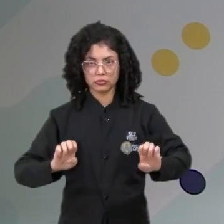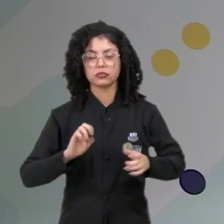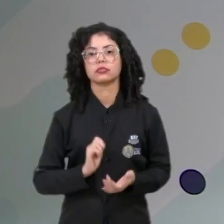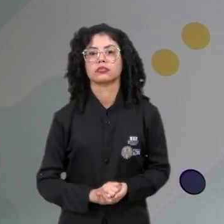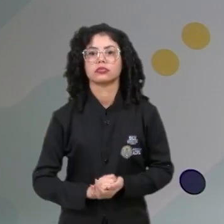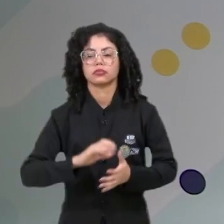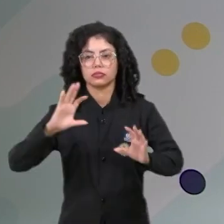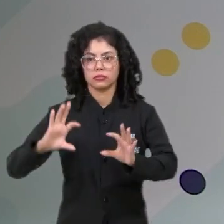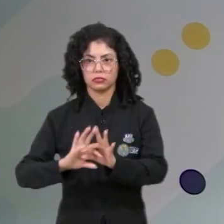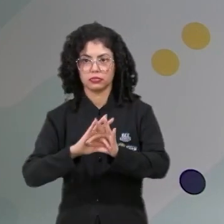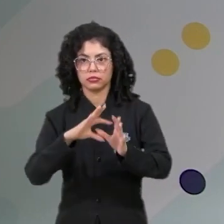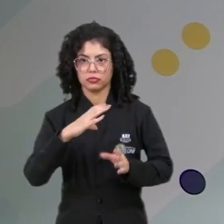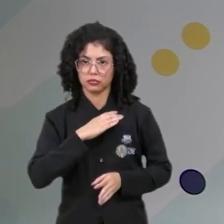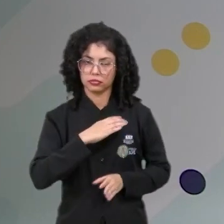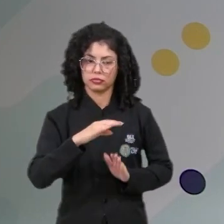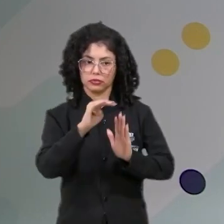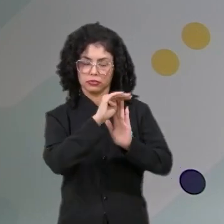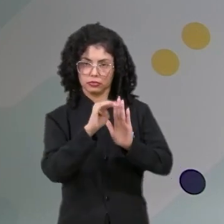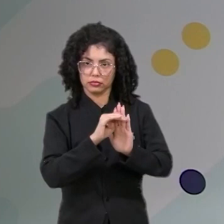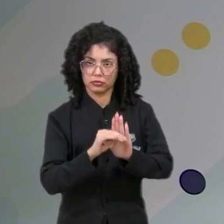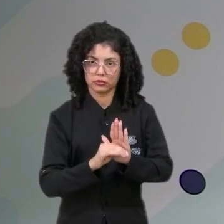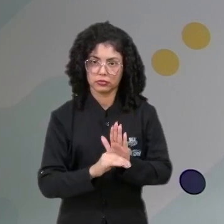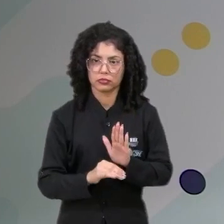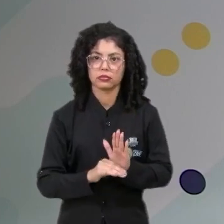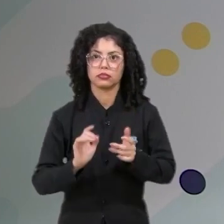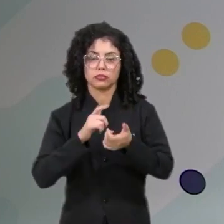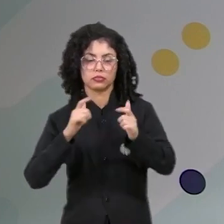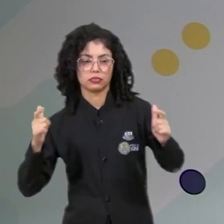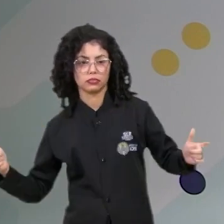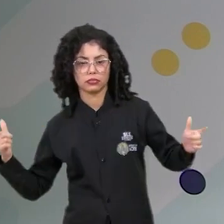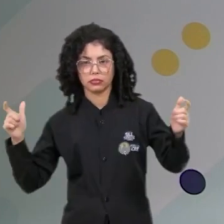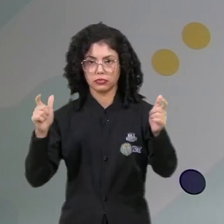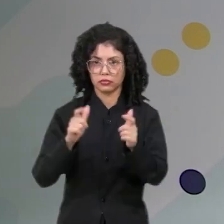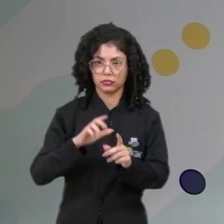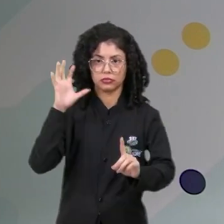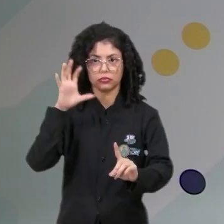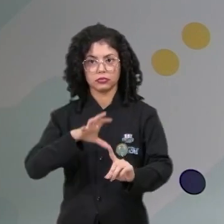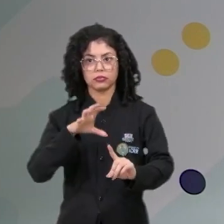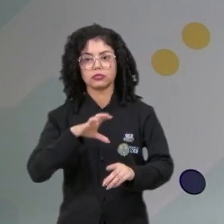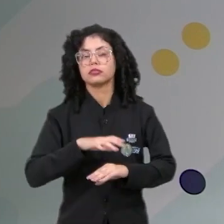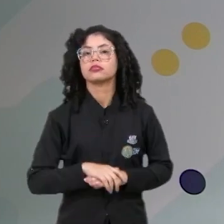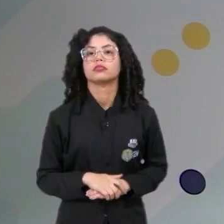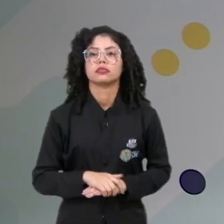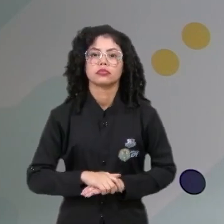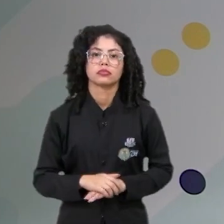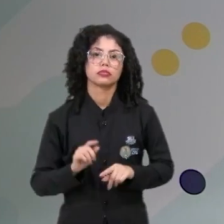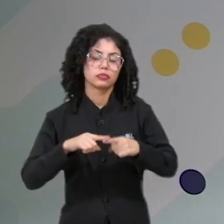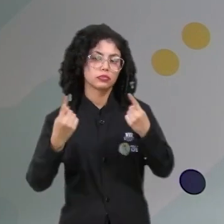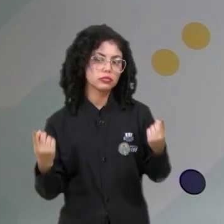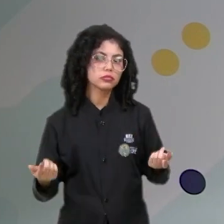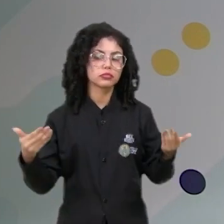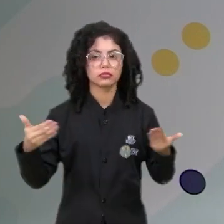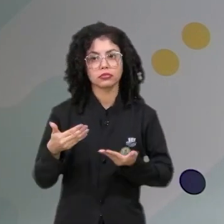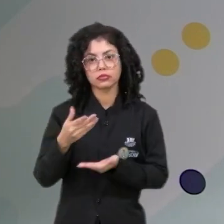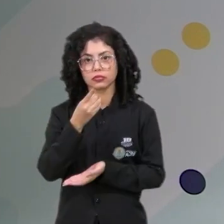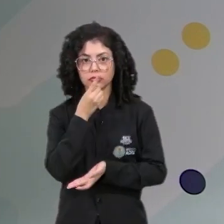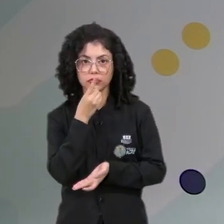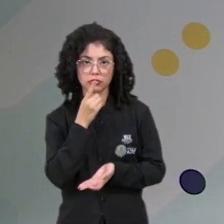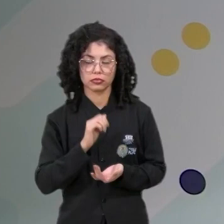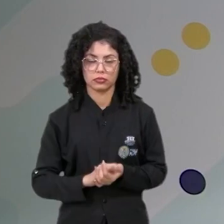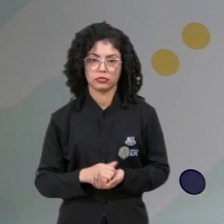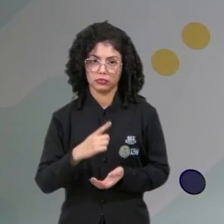entre as cidades, tá? Essas escalas entre as cidades, das de maior influência para a de menor influência. Porém, hoje em dia, nós temos